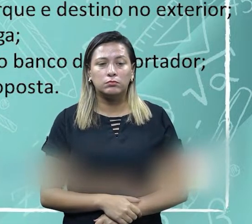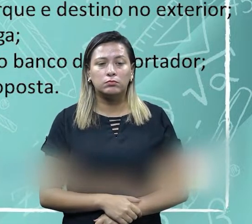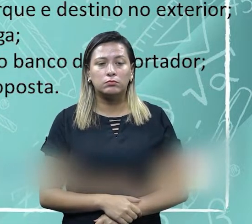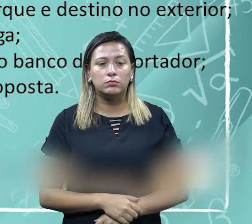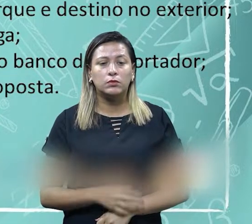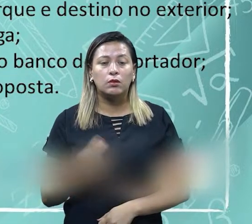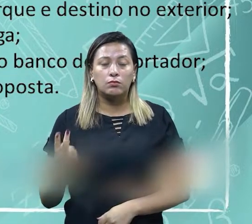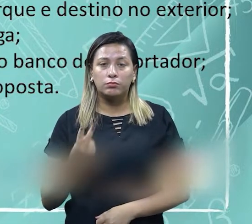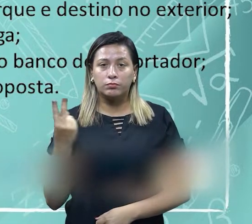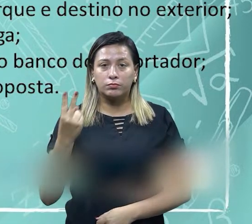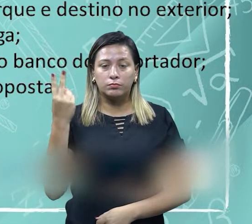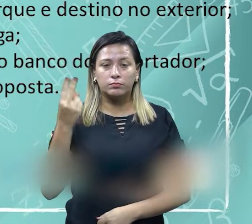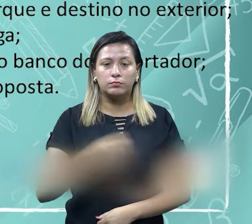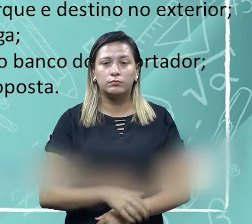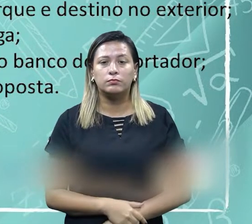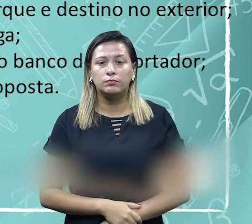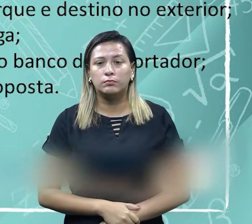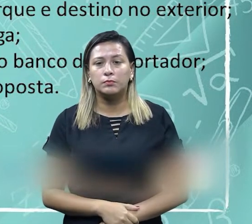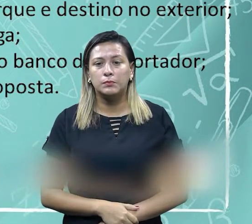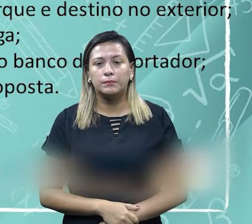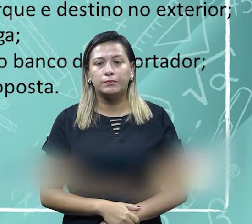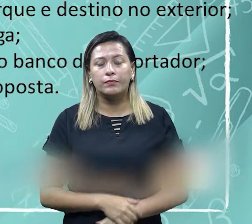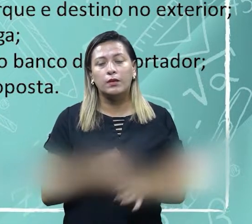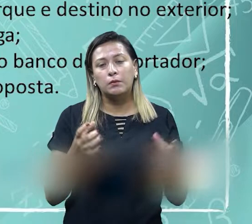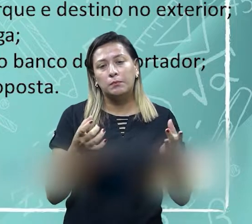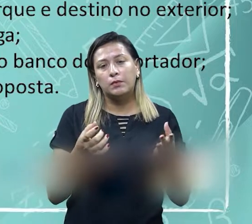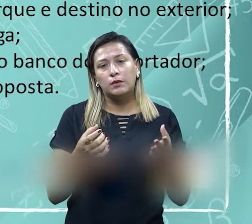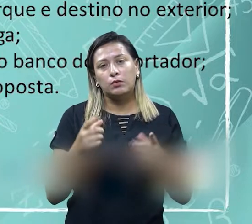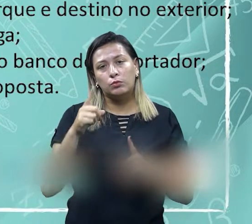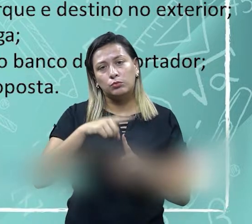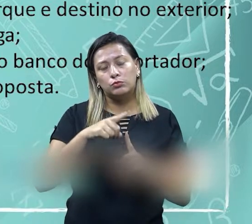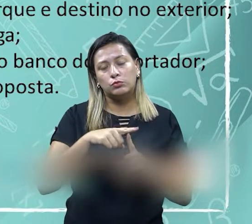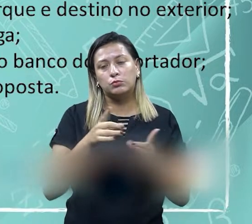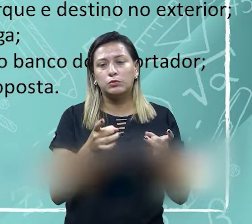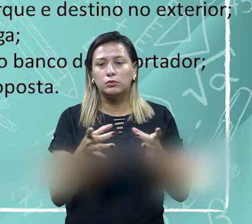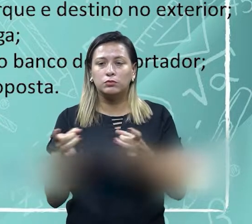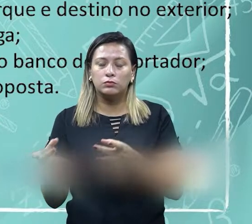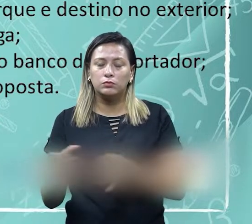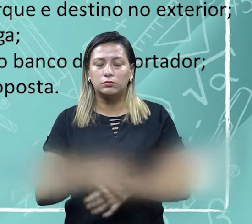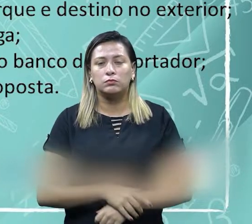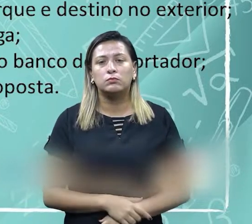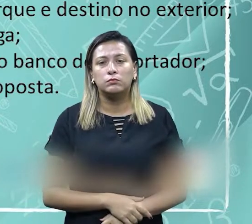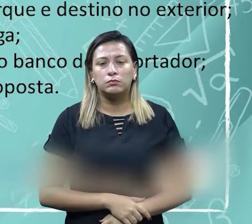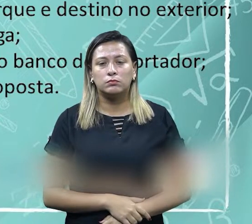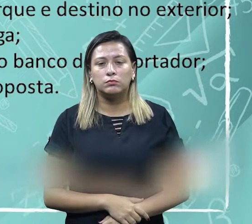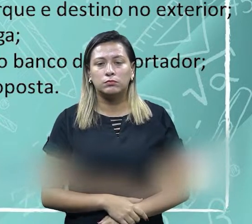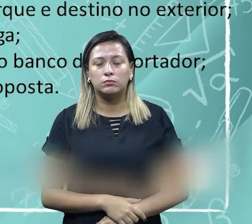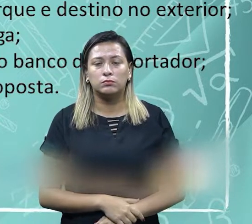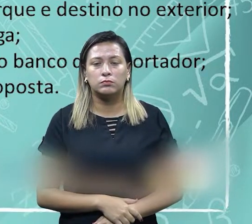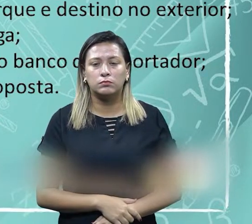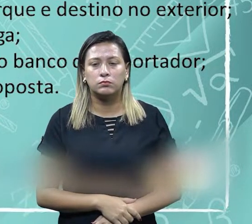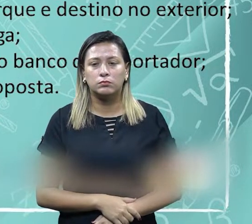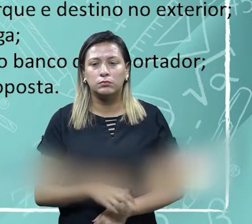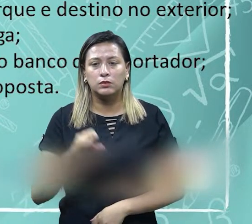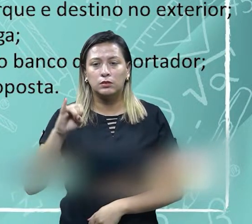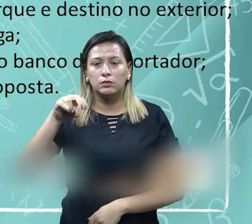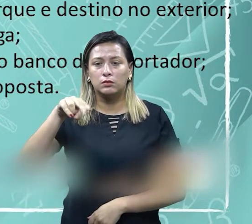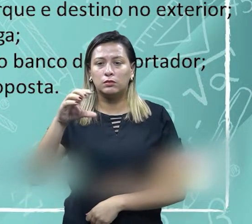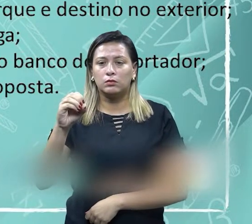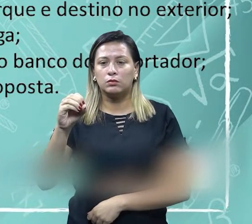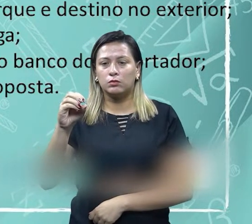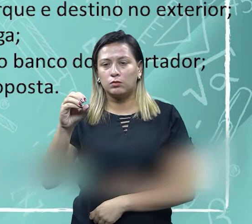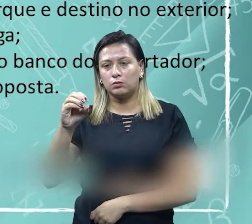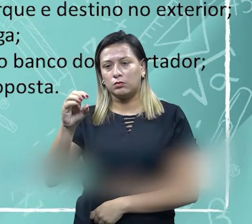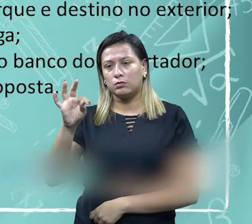bom? O preço, tá bom? A modalidade de venda, né? Tem que estar lá dentro daquela história do